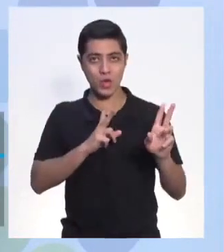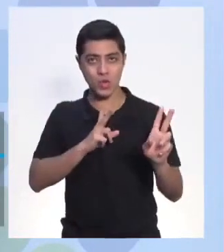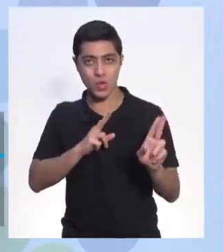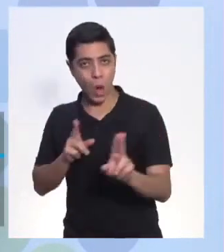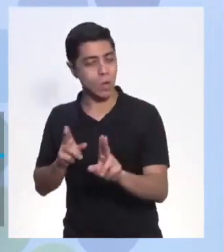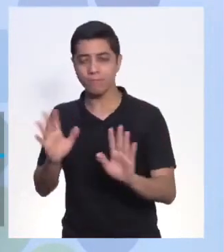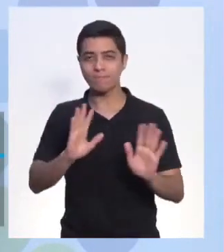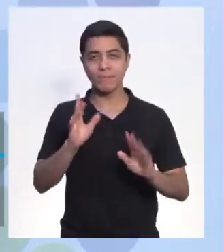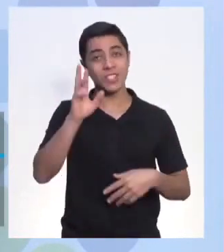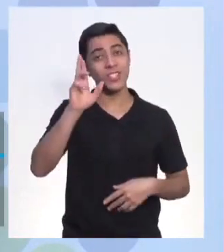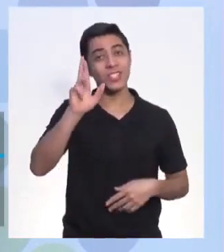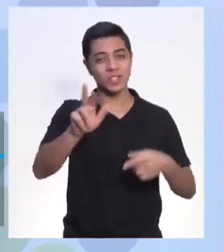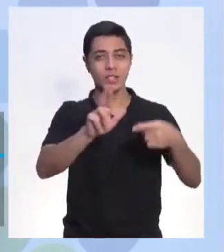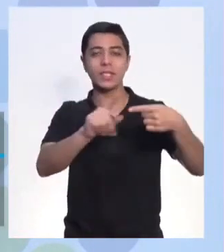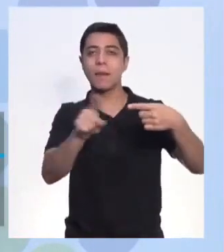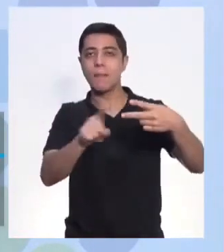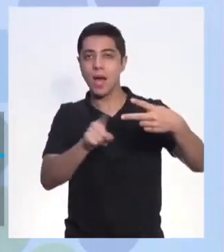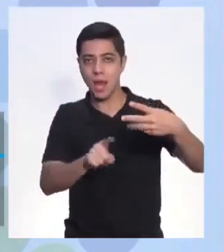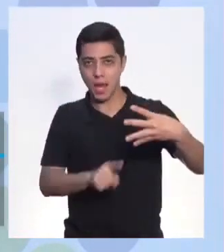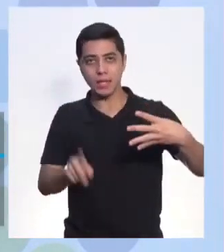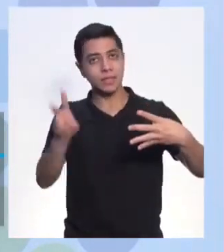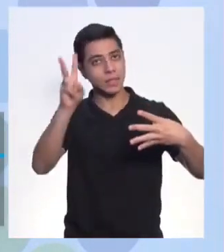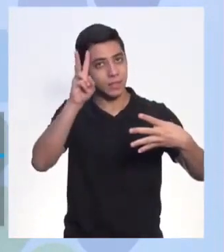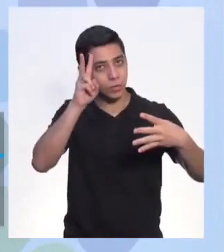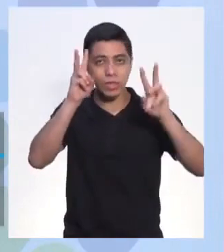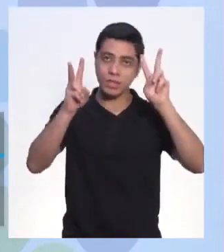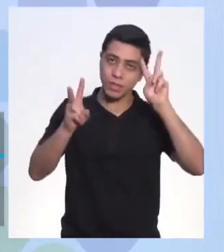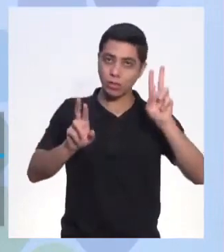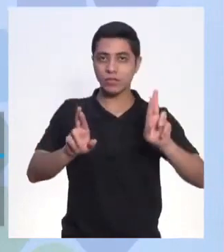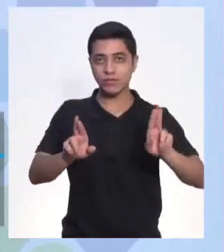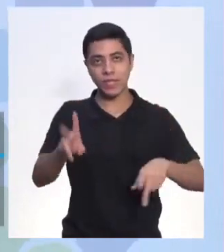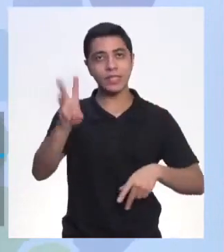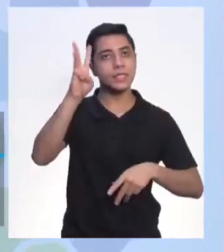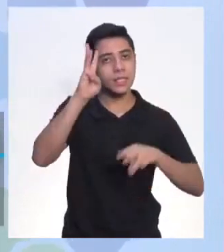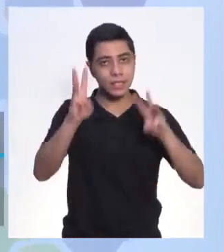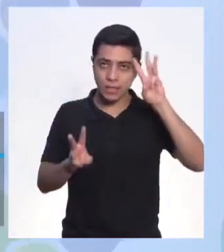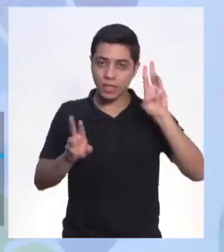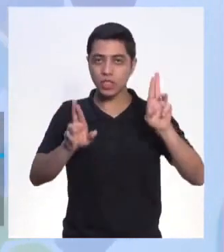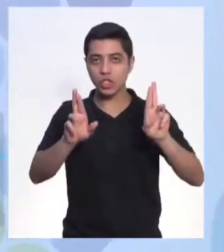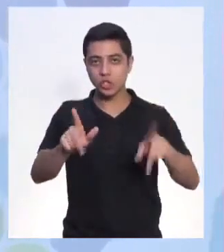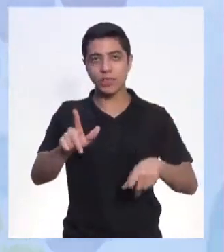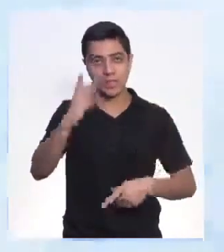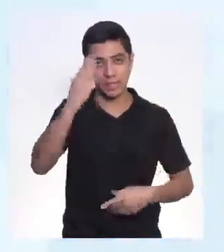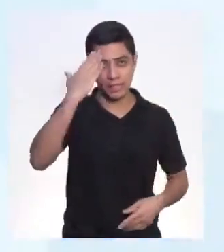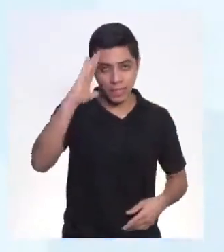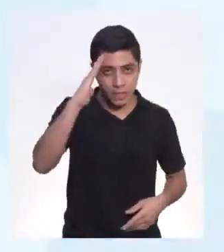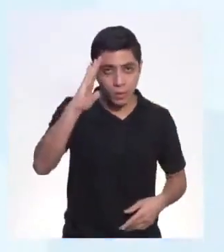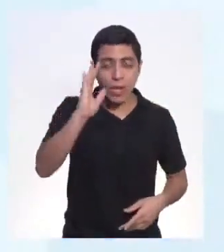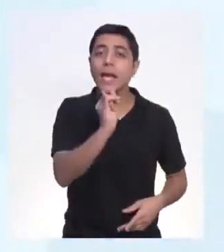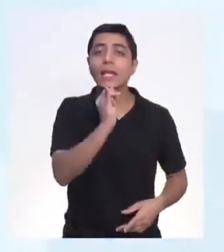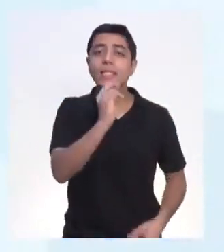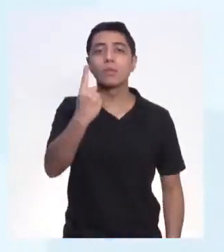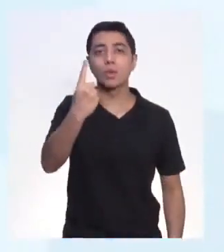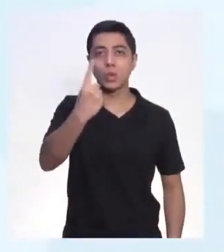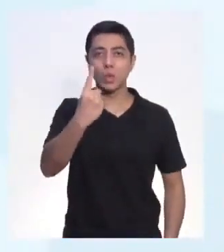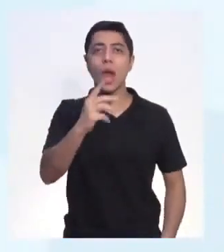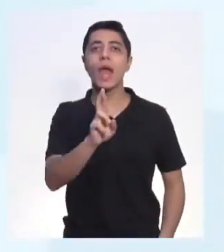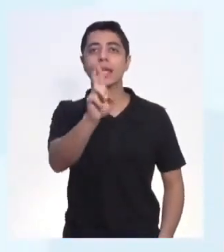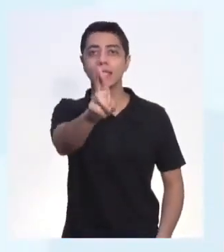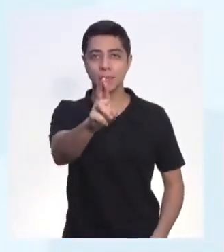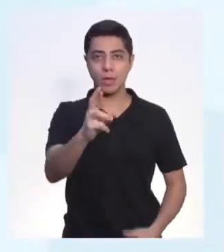Vocês entenderam? Então, coloquem, por favor, a resolução do exemplo 1 para eles na tela. Quem quiser tirar um